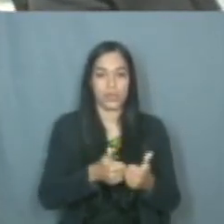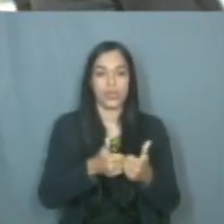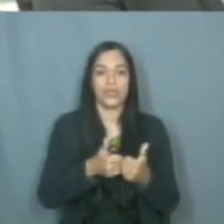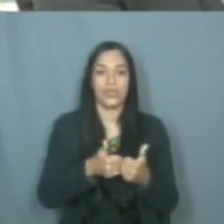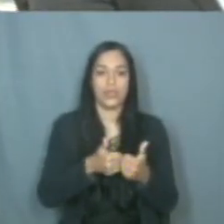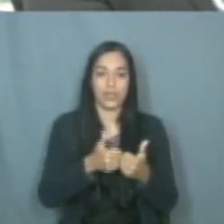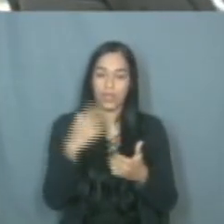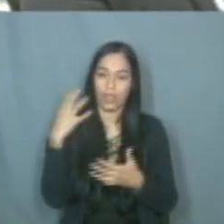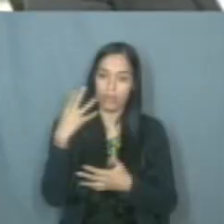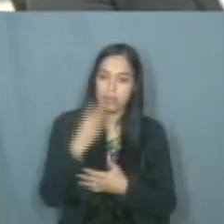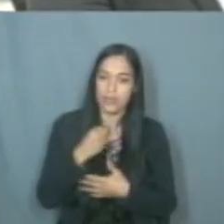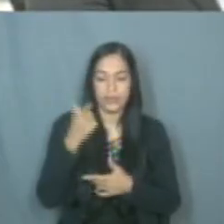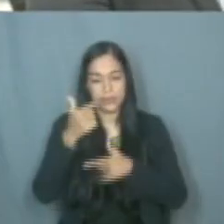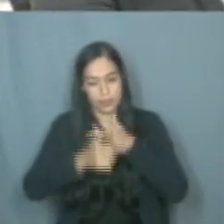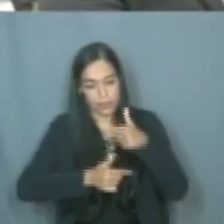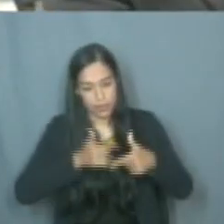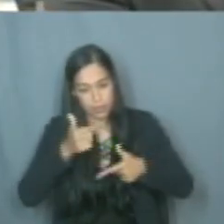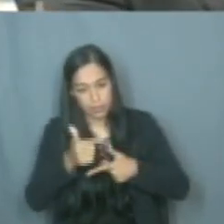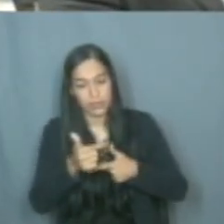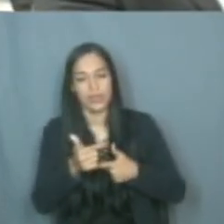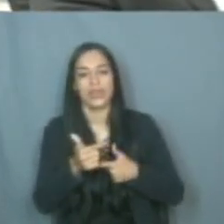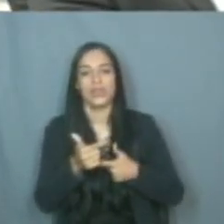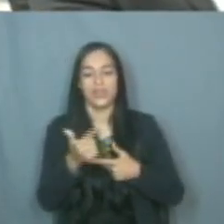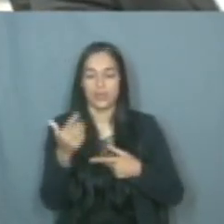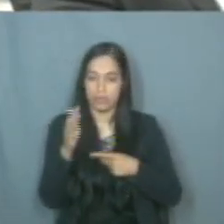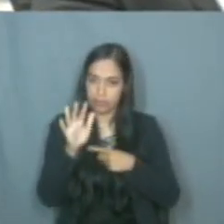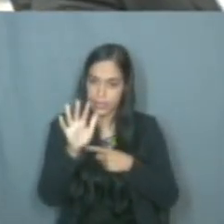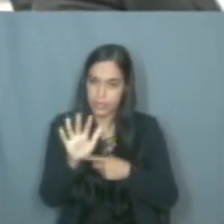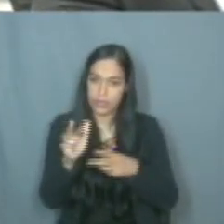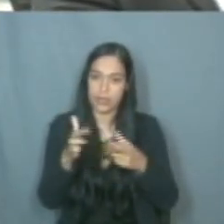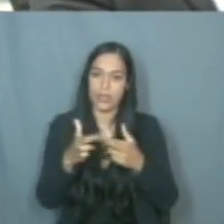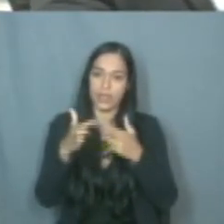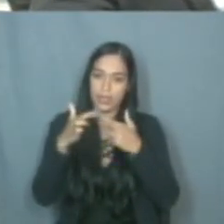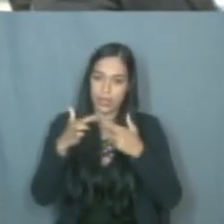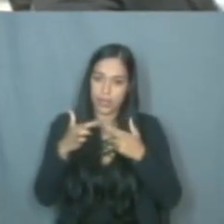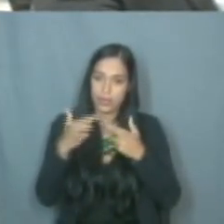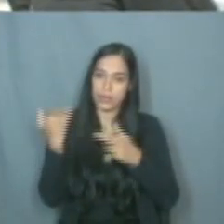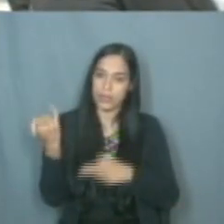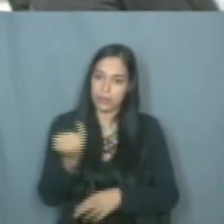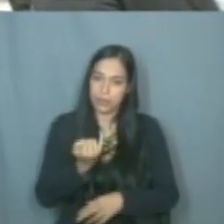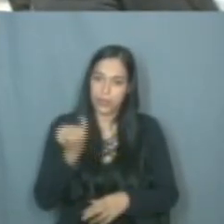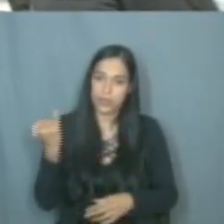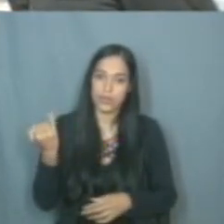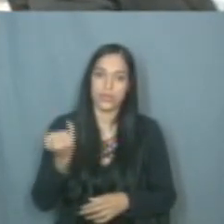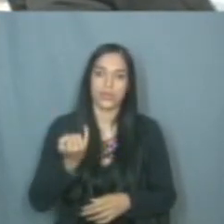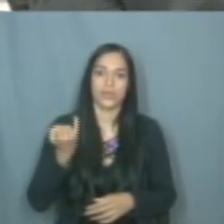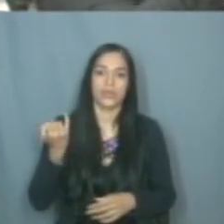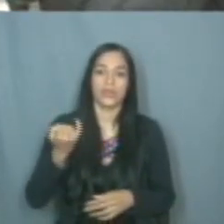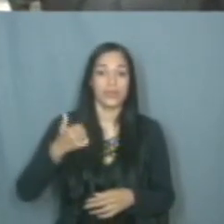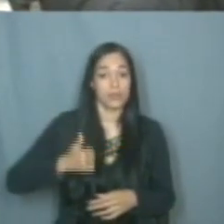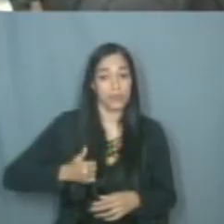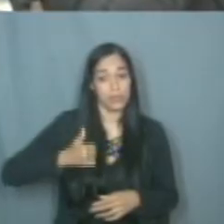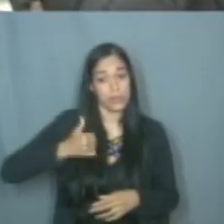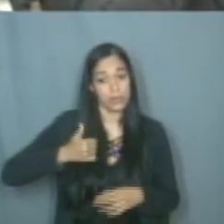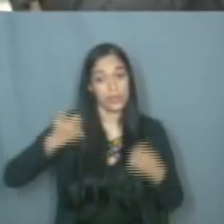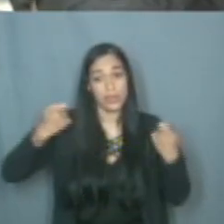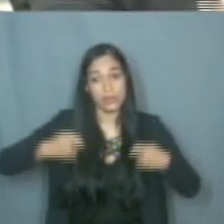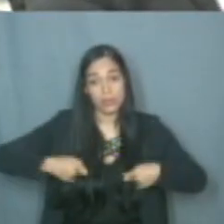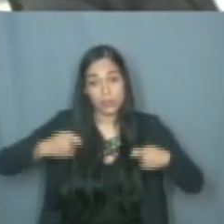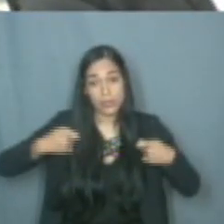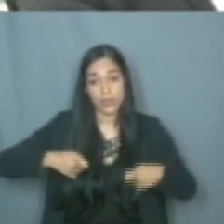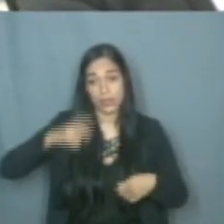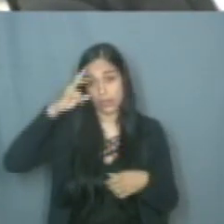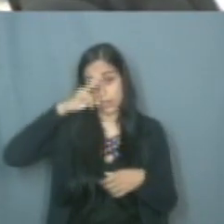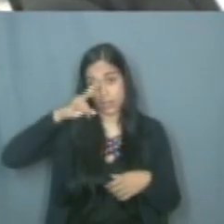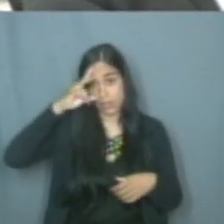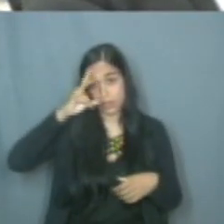feito um belíssimo trabalho apresentando requerimentos importantes. Primeiro ponto, é preciso sempre lembrar que